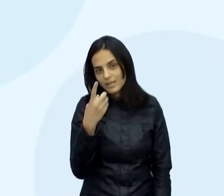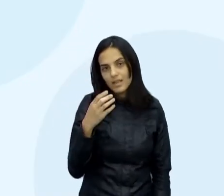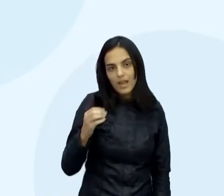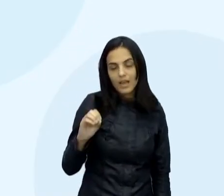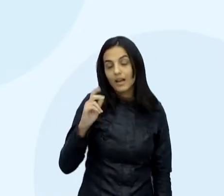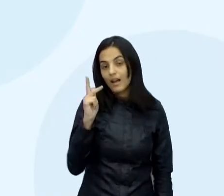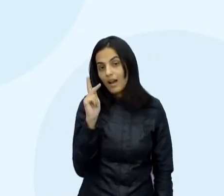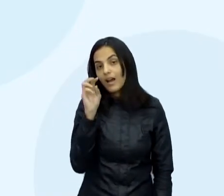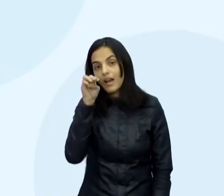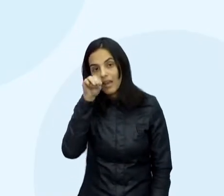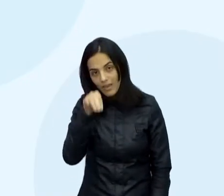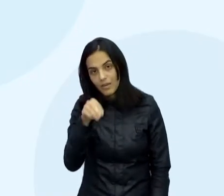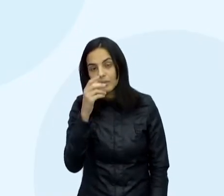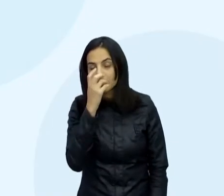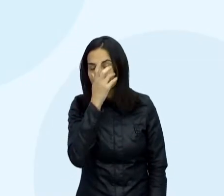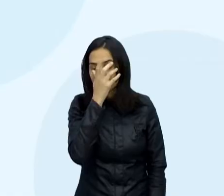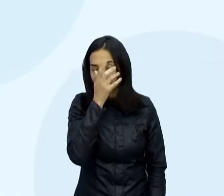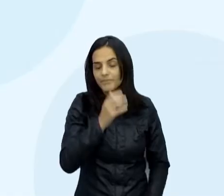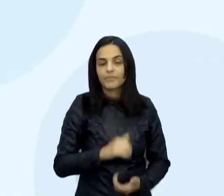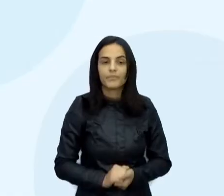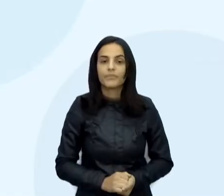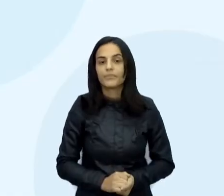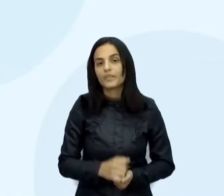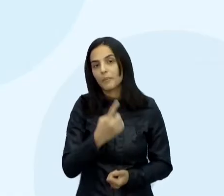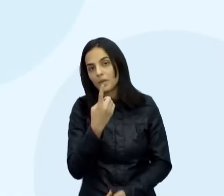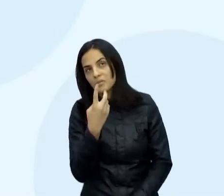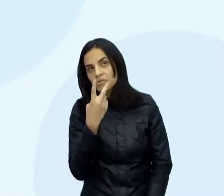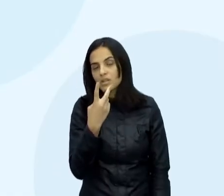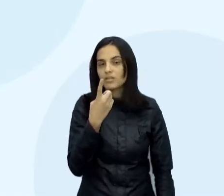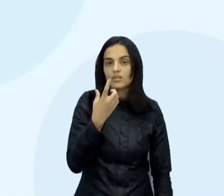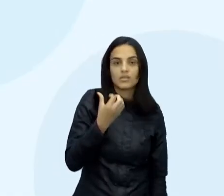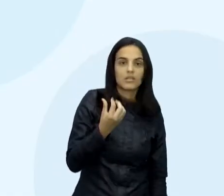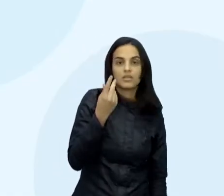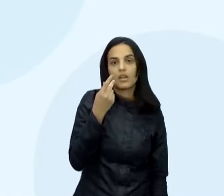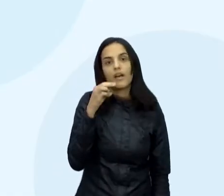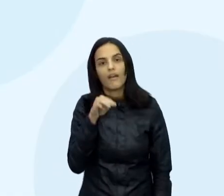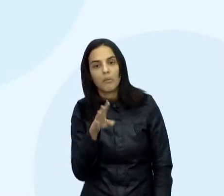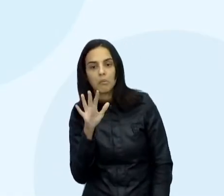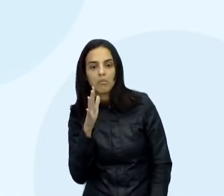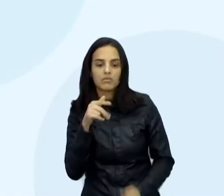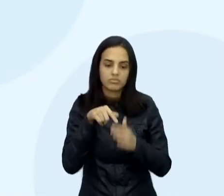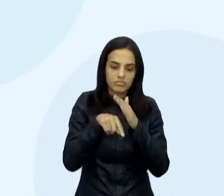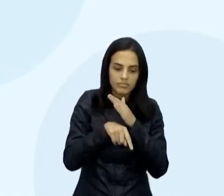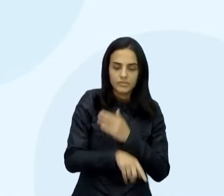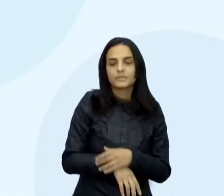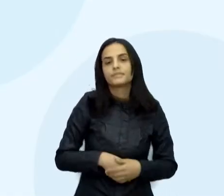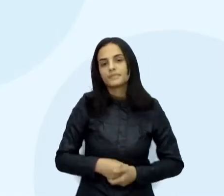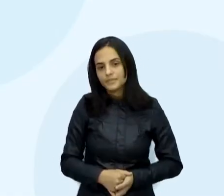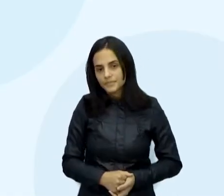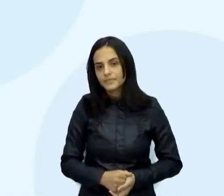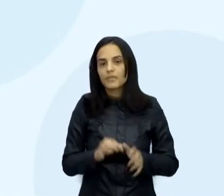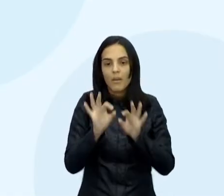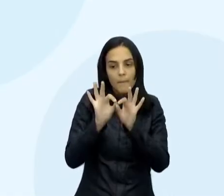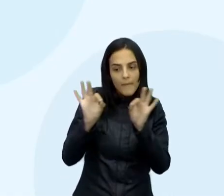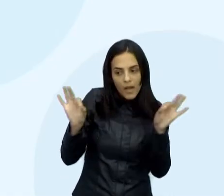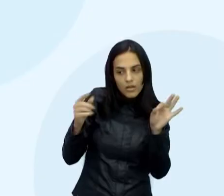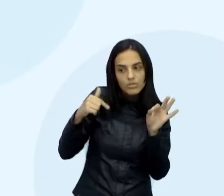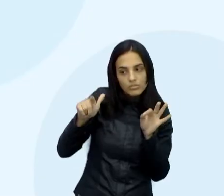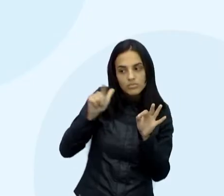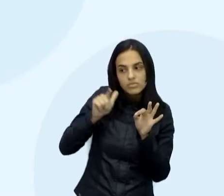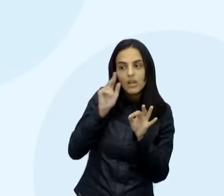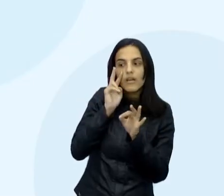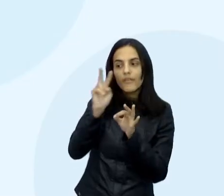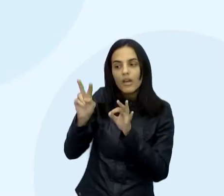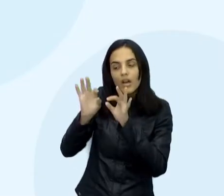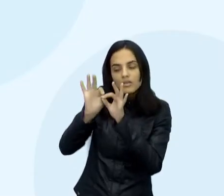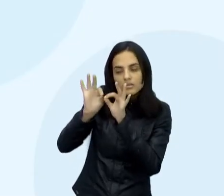quilômetros aí, né, 1.210, 1.216 quilômetros de profundidades, né? Nas linhas horizontais a gente consegue ver, né, a